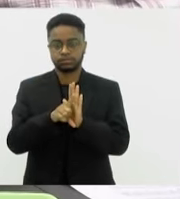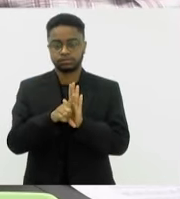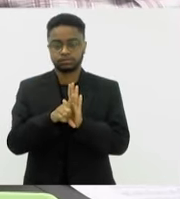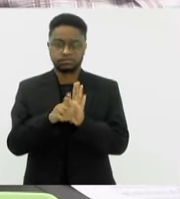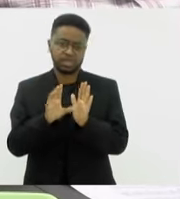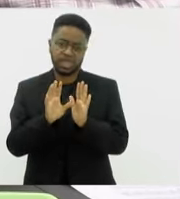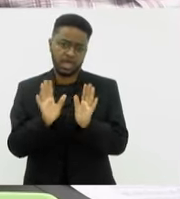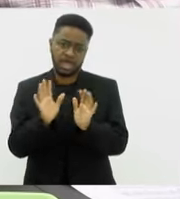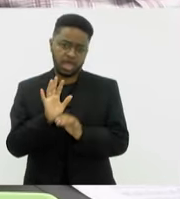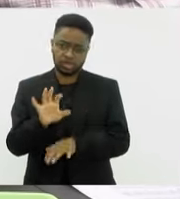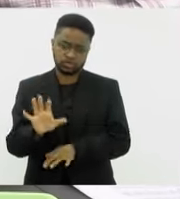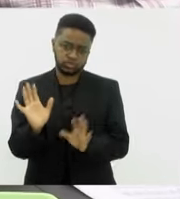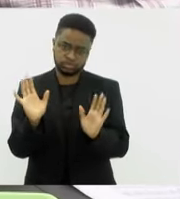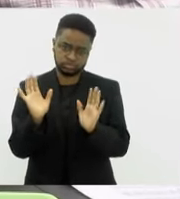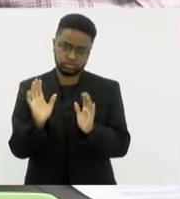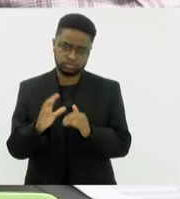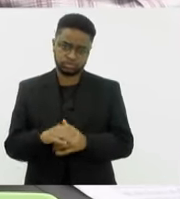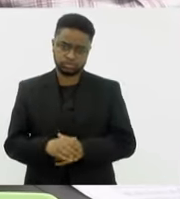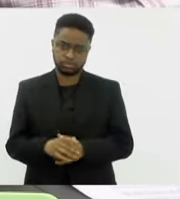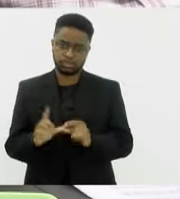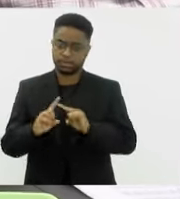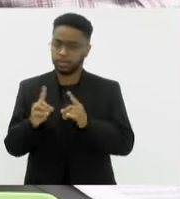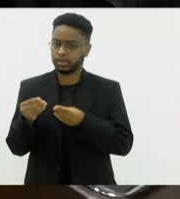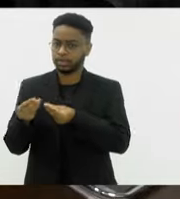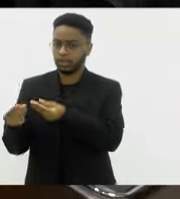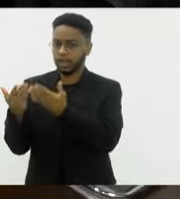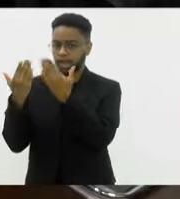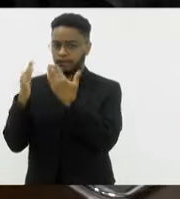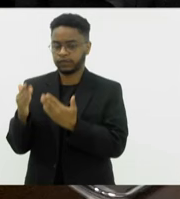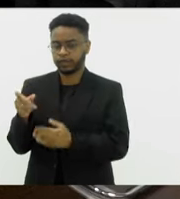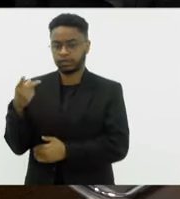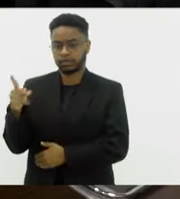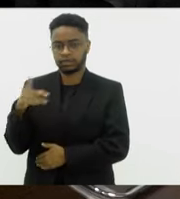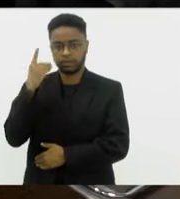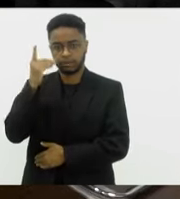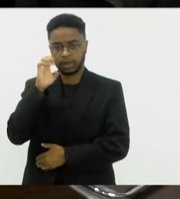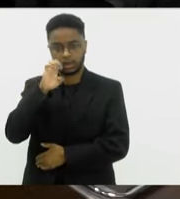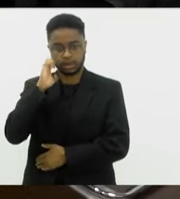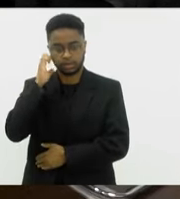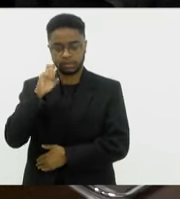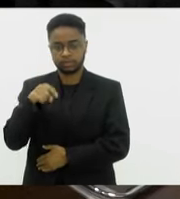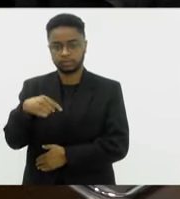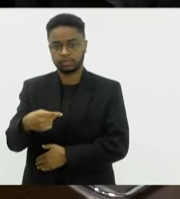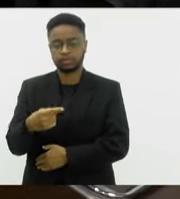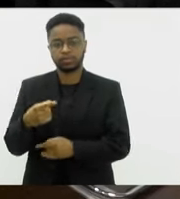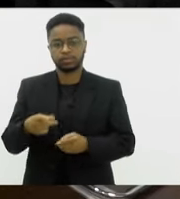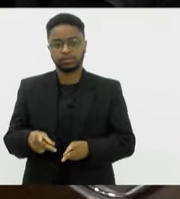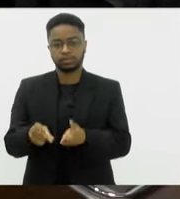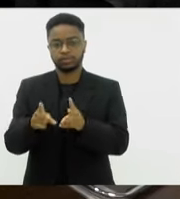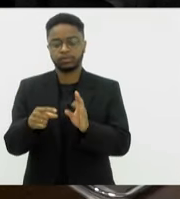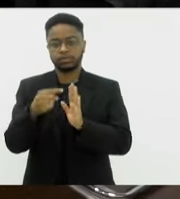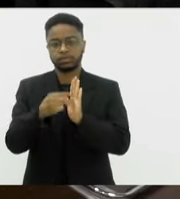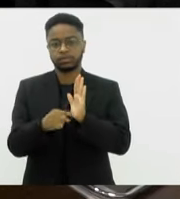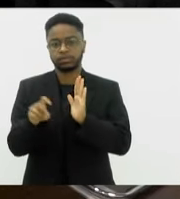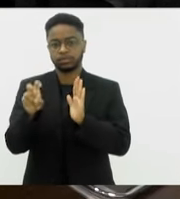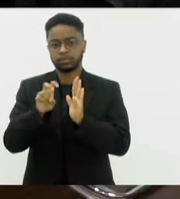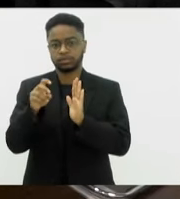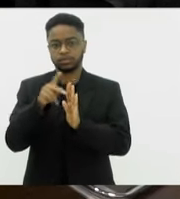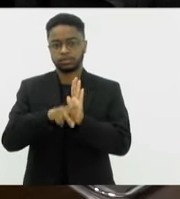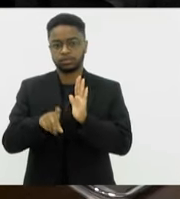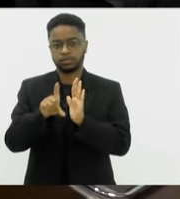É isso, mas a deputada Élica... Está com vista para a deputada Élica, retornando na próxima sessão. Passo ao item 5 da pauta. Projeto de